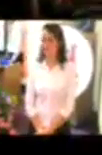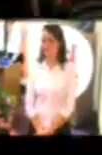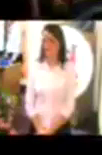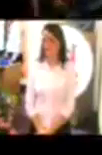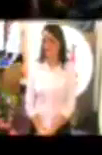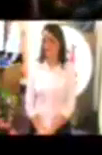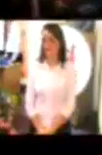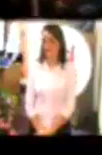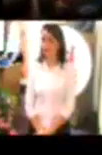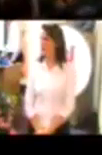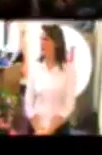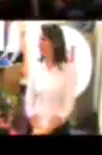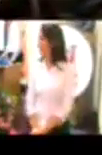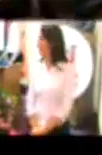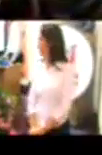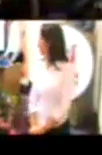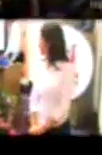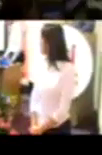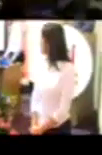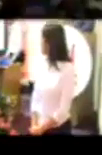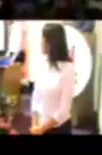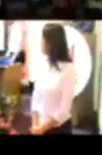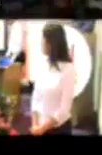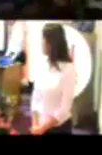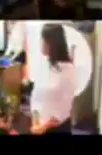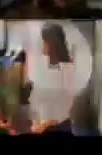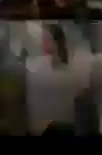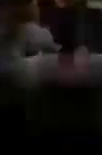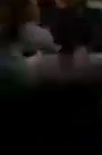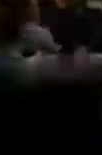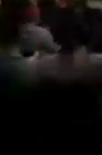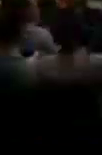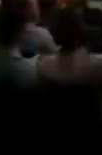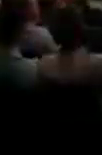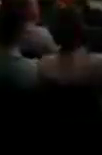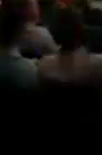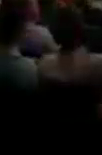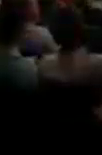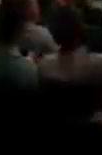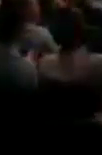É apenas o tempo de fazer a decomposição da mesa.